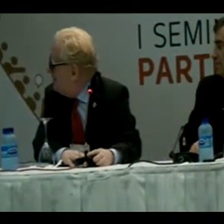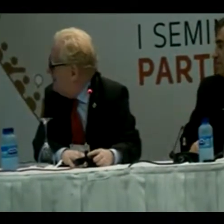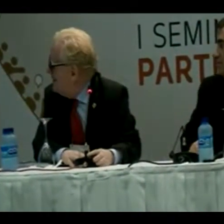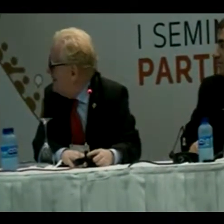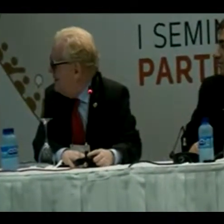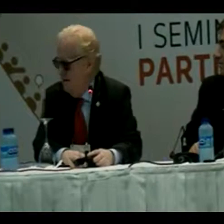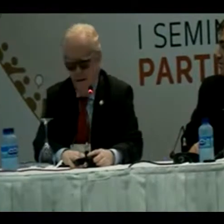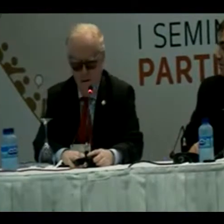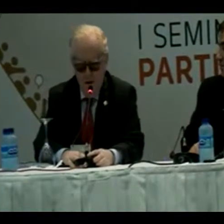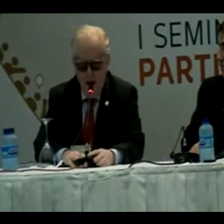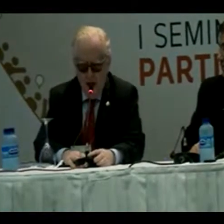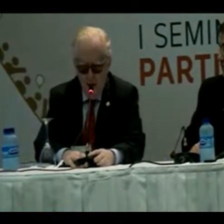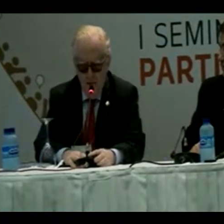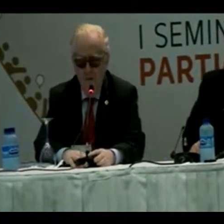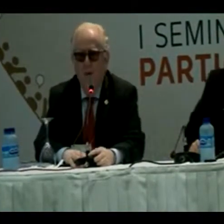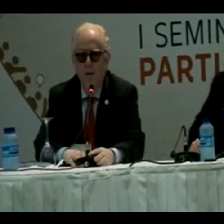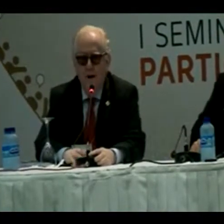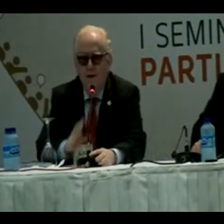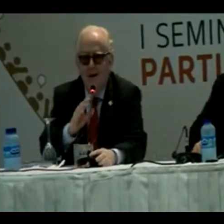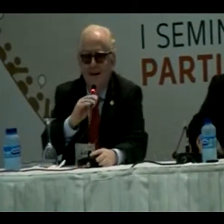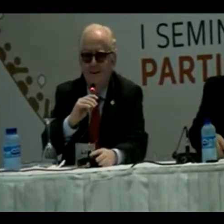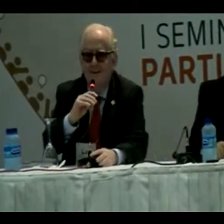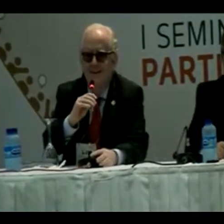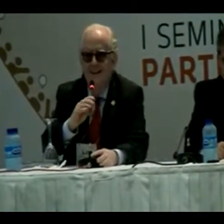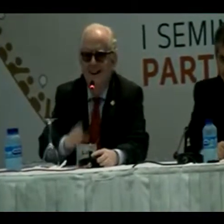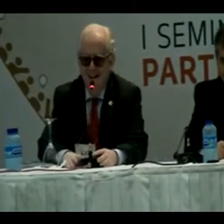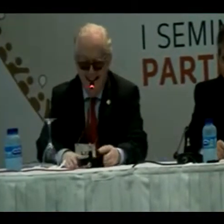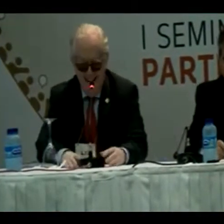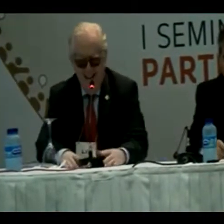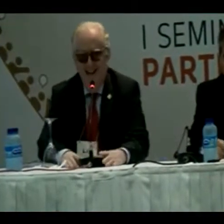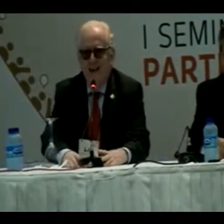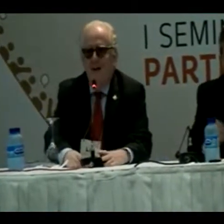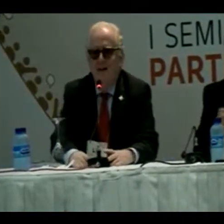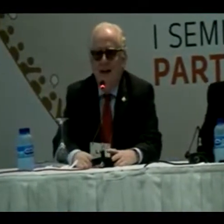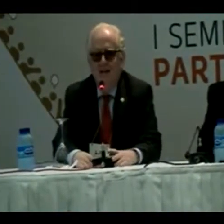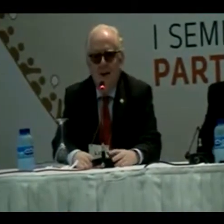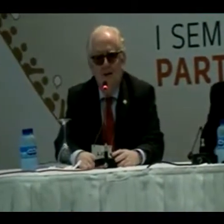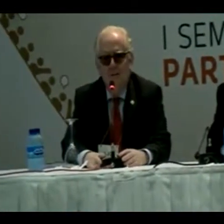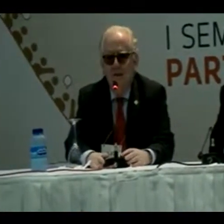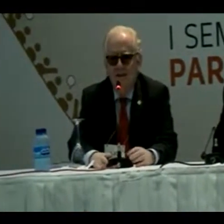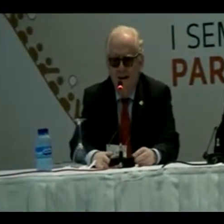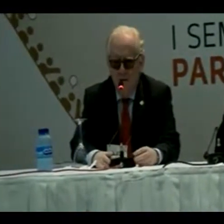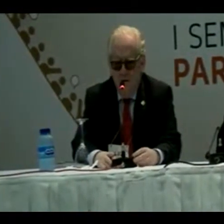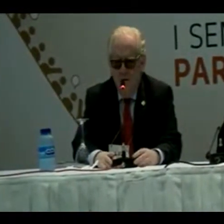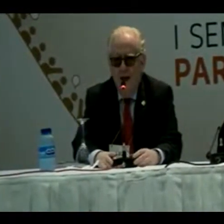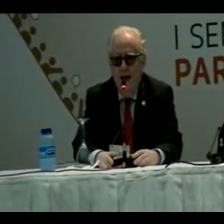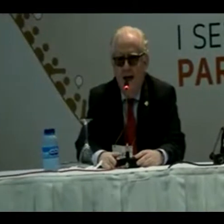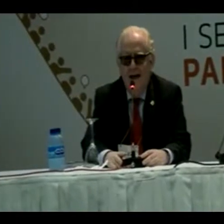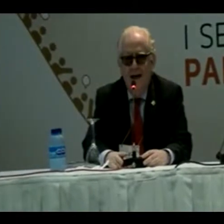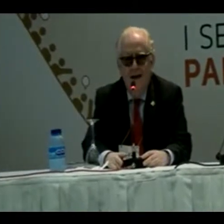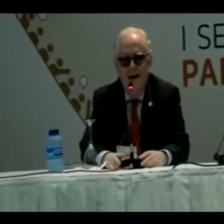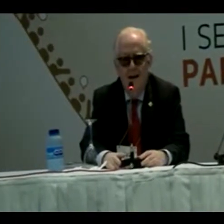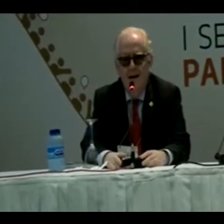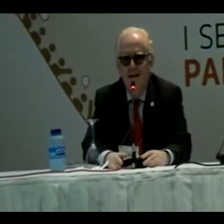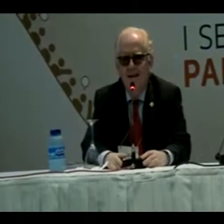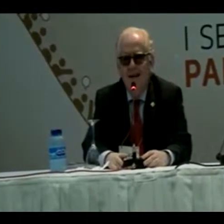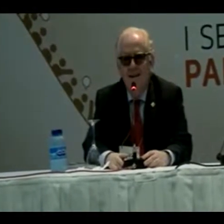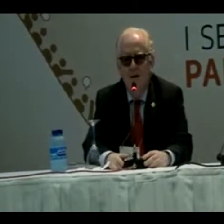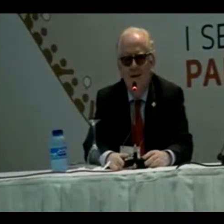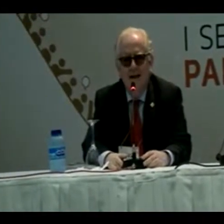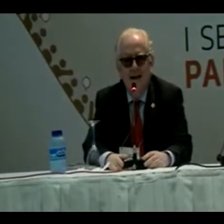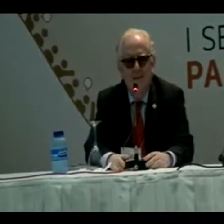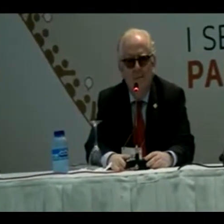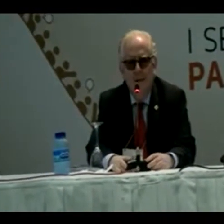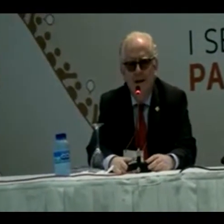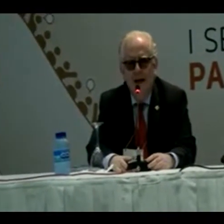som. Alô? Opa, agora deu. Bem, gente, nós vamos então iniciar